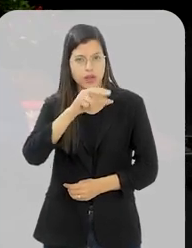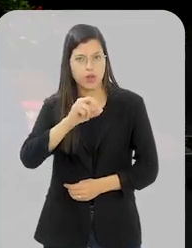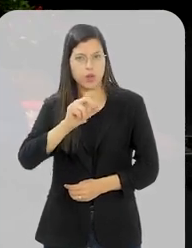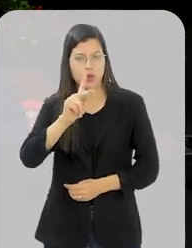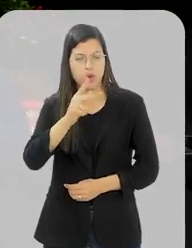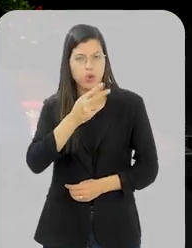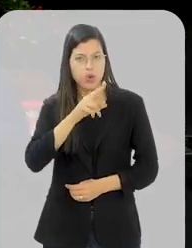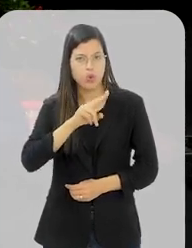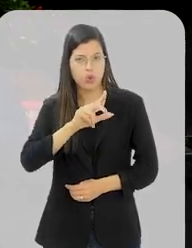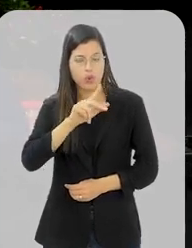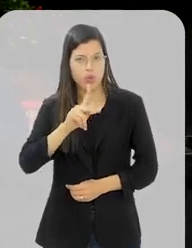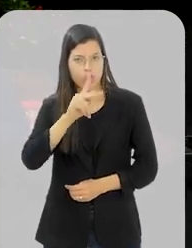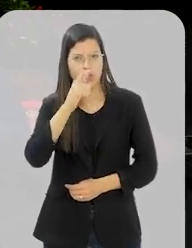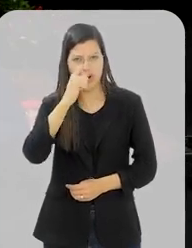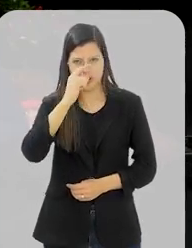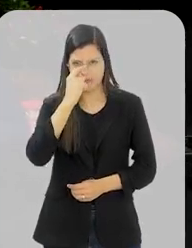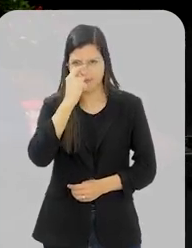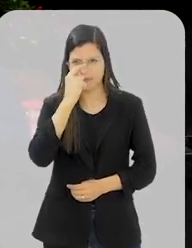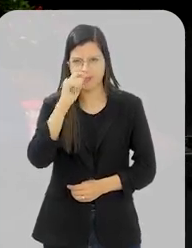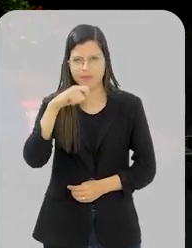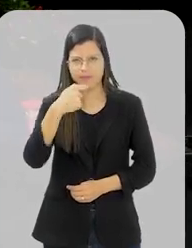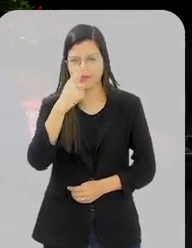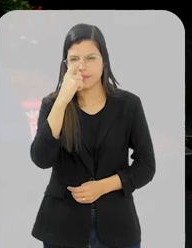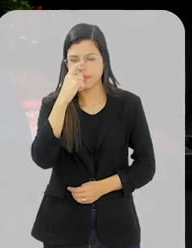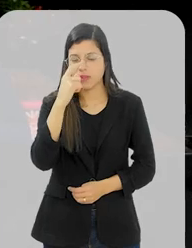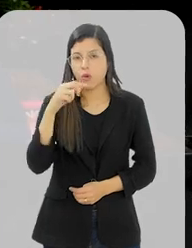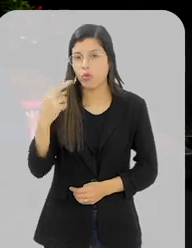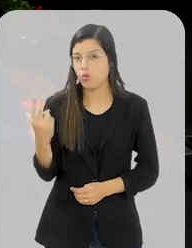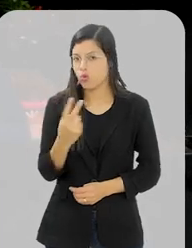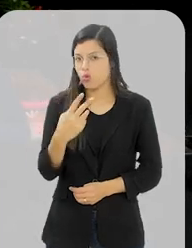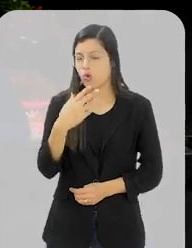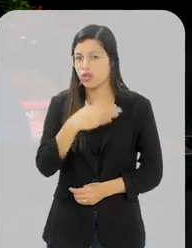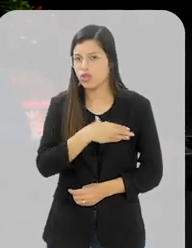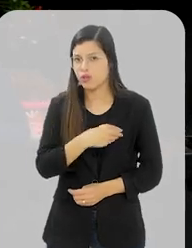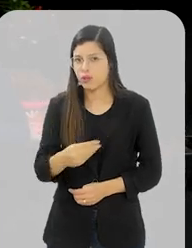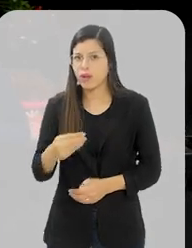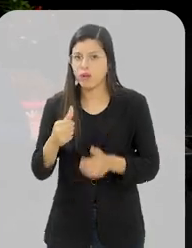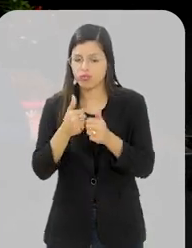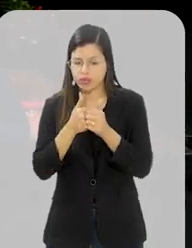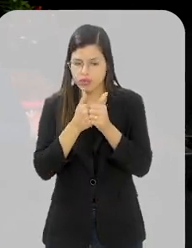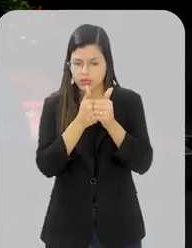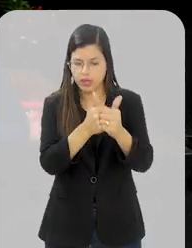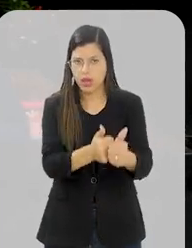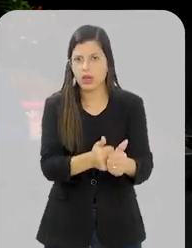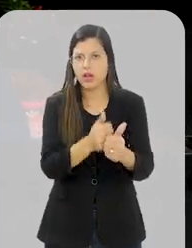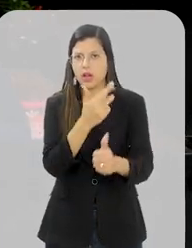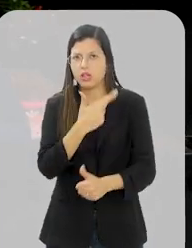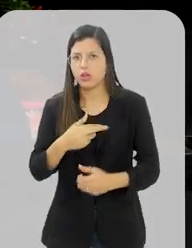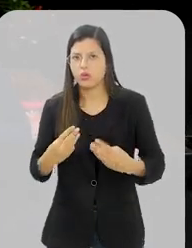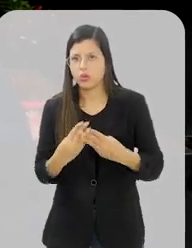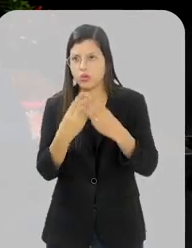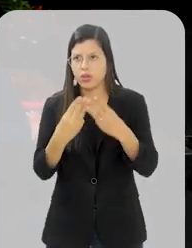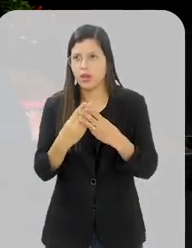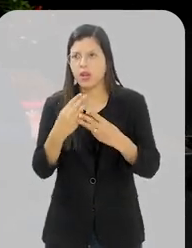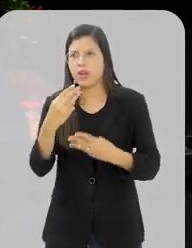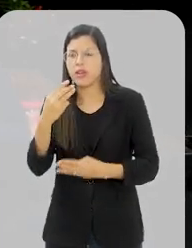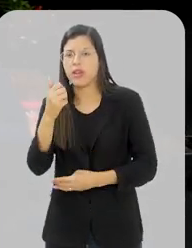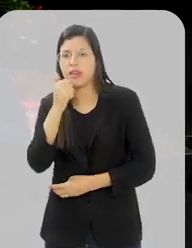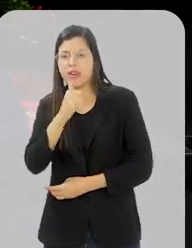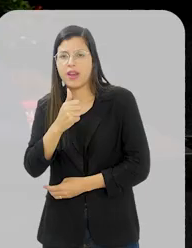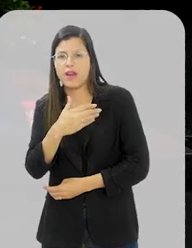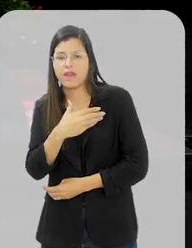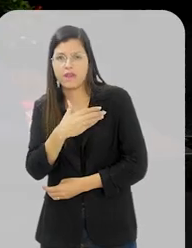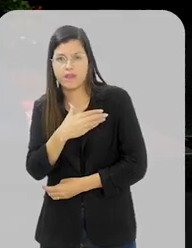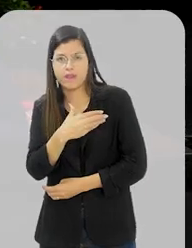que os dois filhos dele seguem com ele a religião Judaica e a filha dele segue a